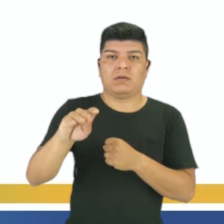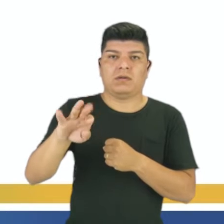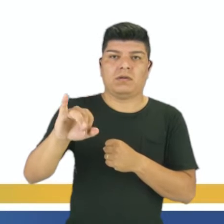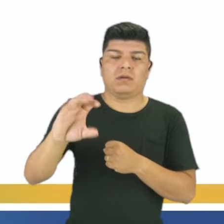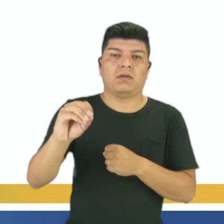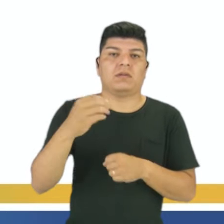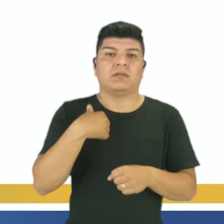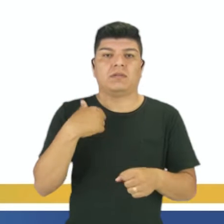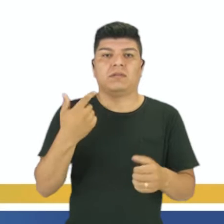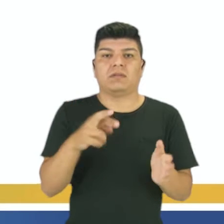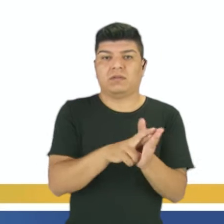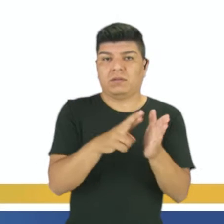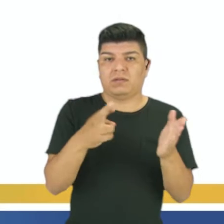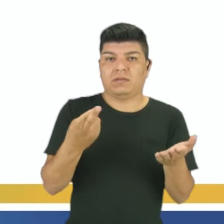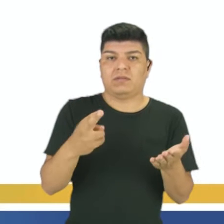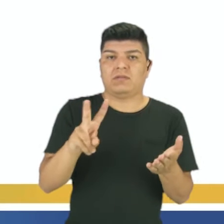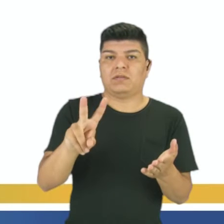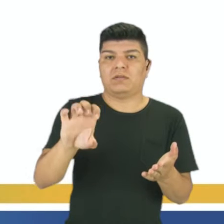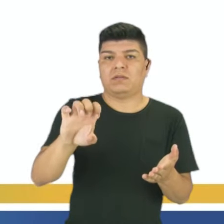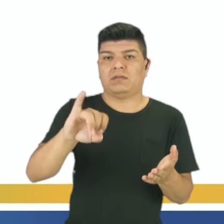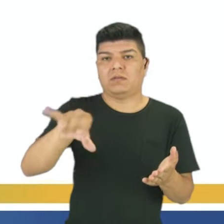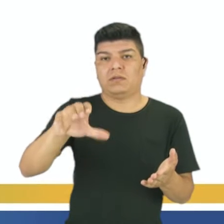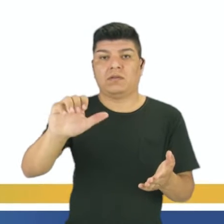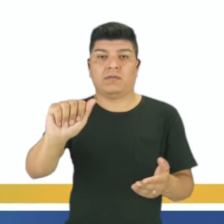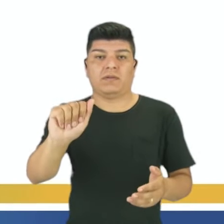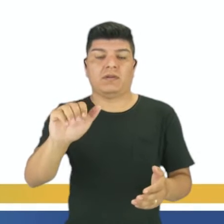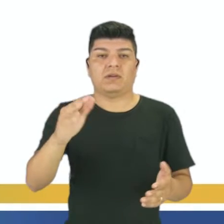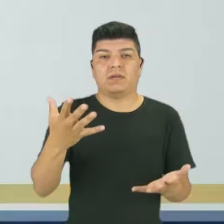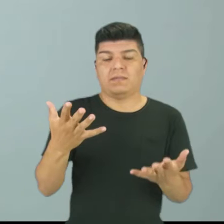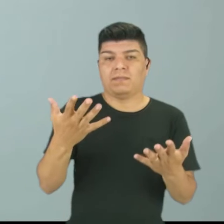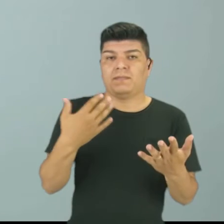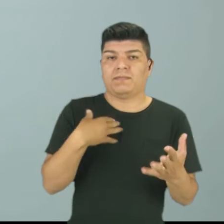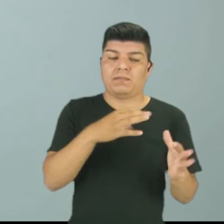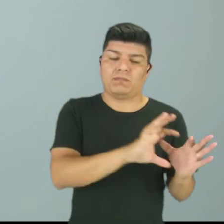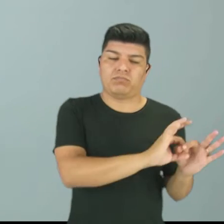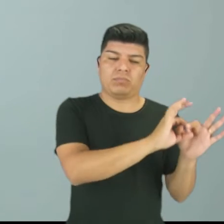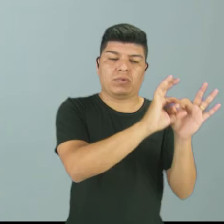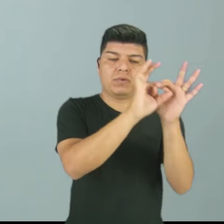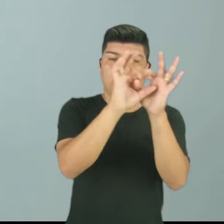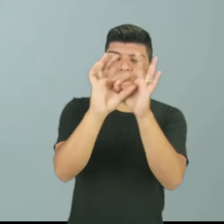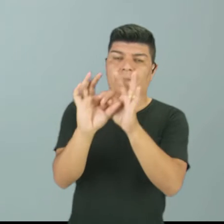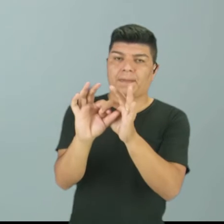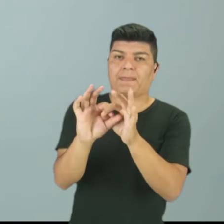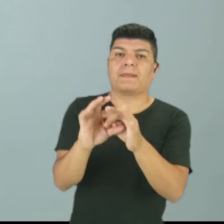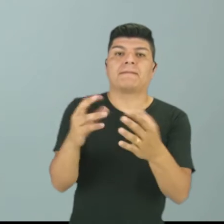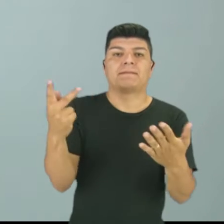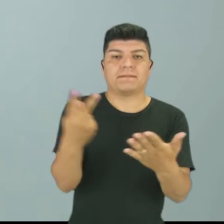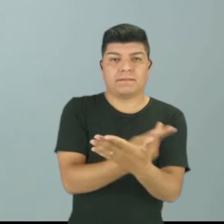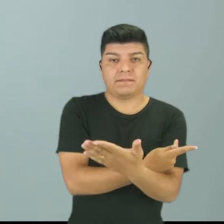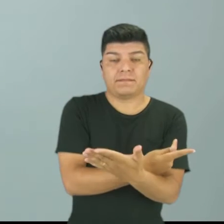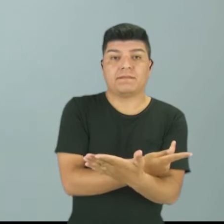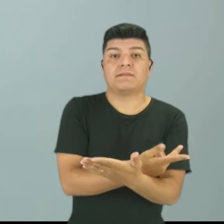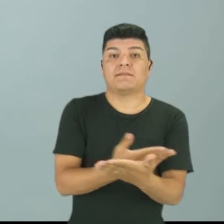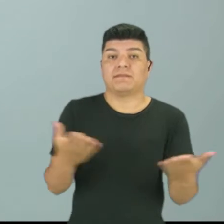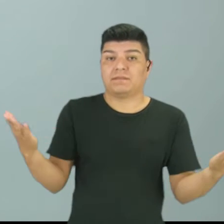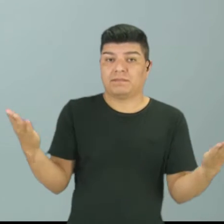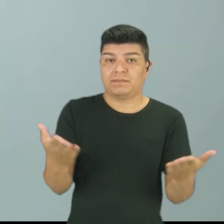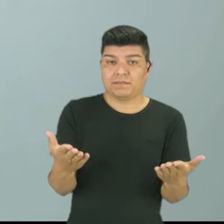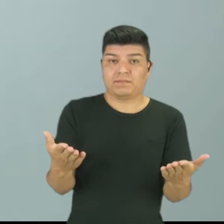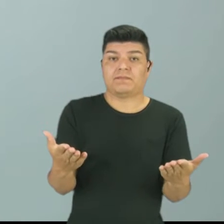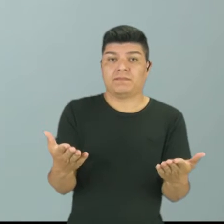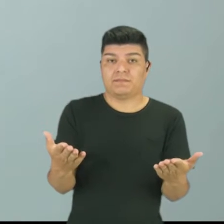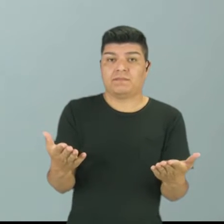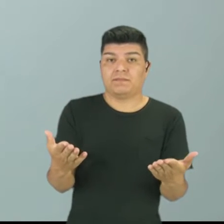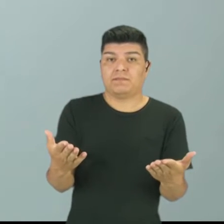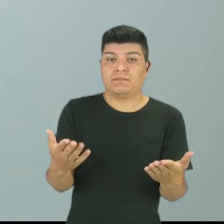Veja. Então, aqui ela fala de uma contextualização de algo que está acontecendo conosco, né, o